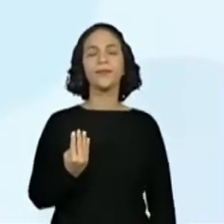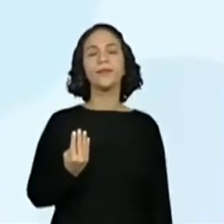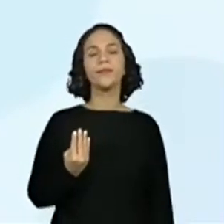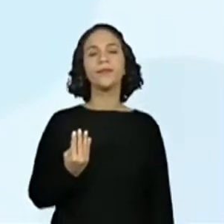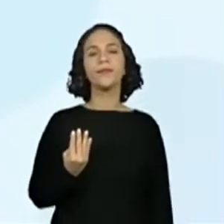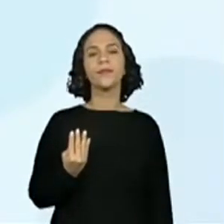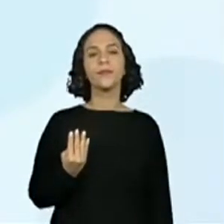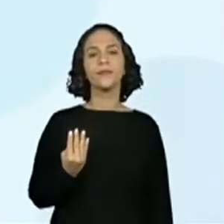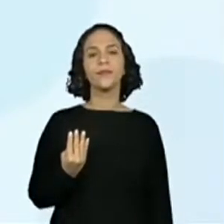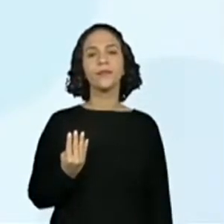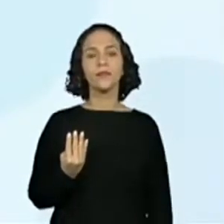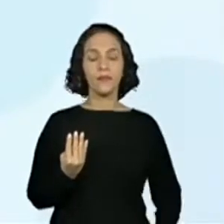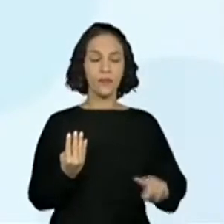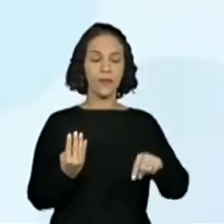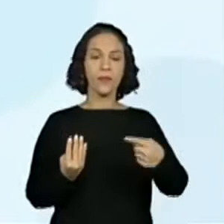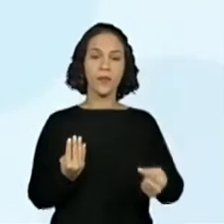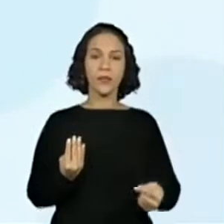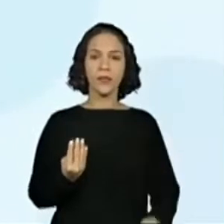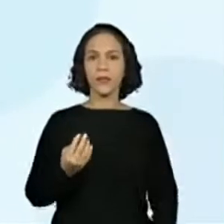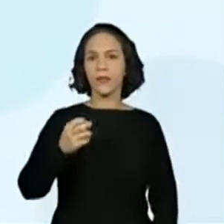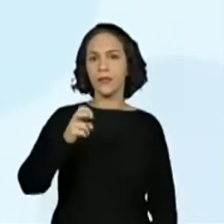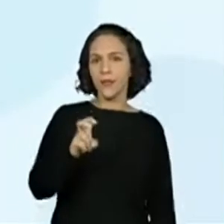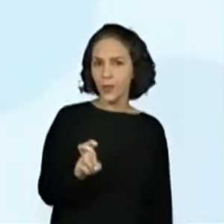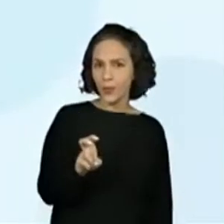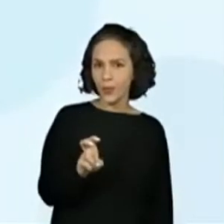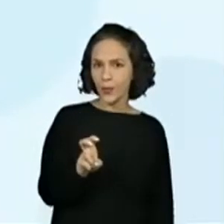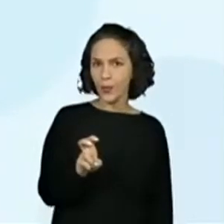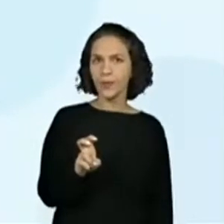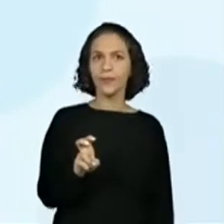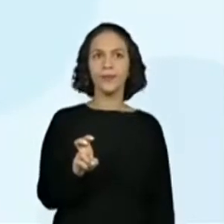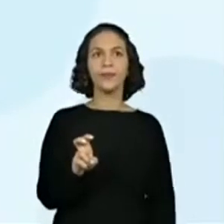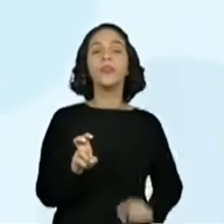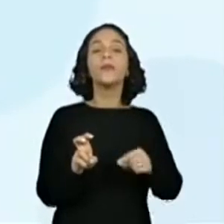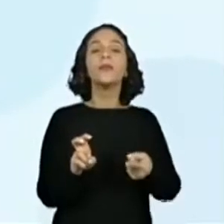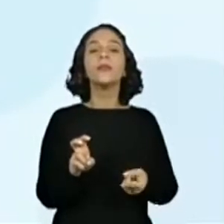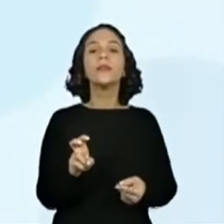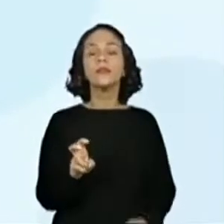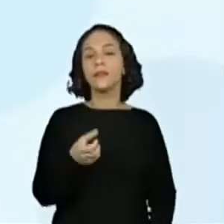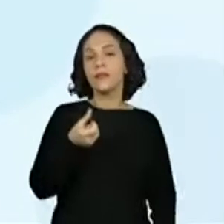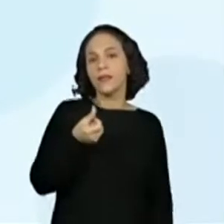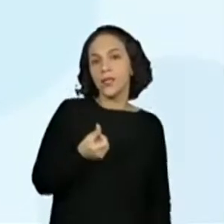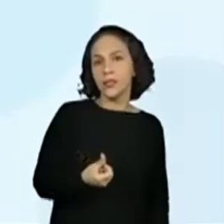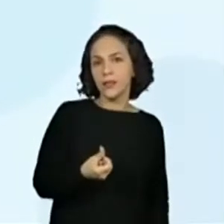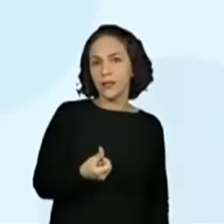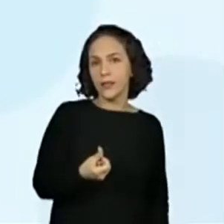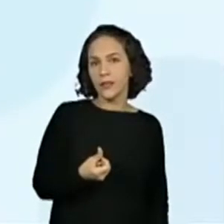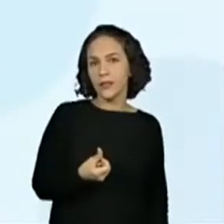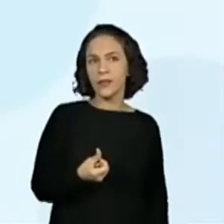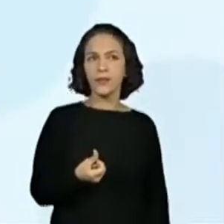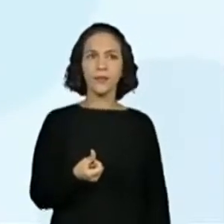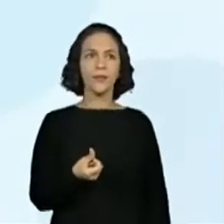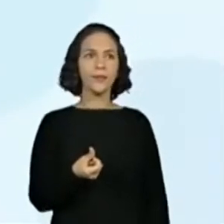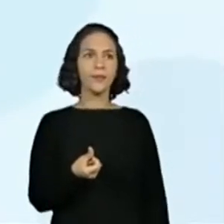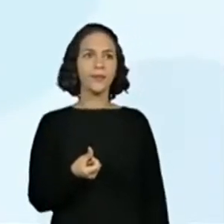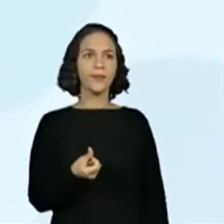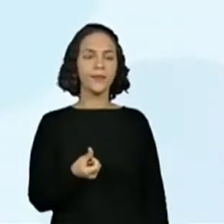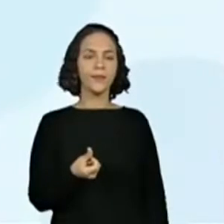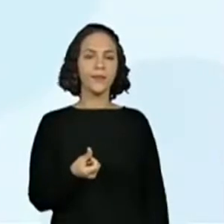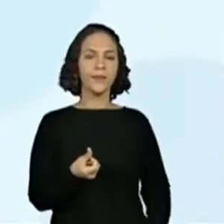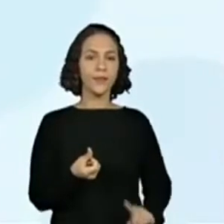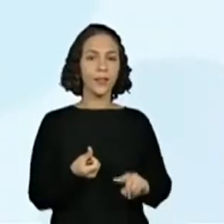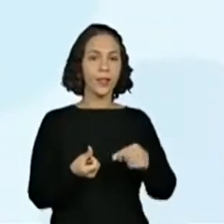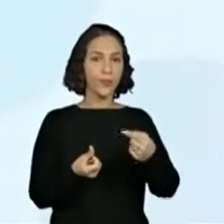lá o 4. O número 5. E depois? 6. O 6.